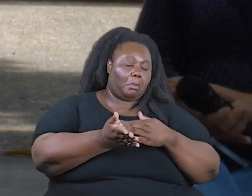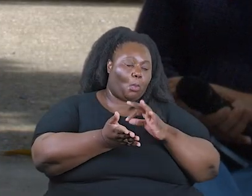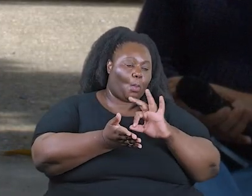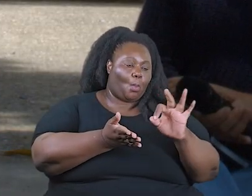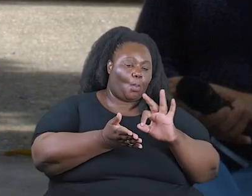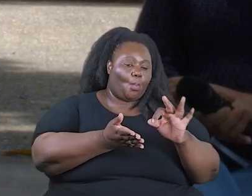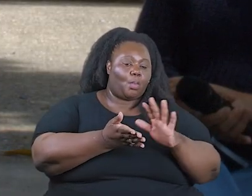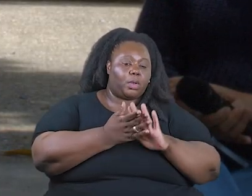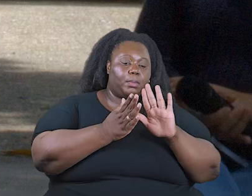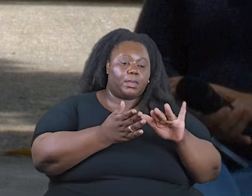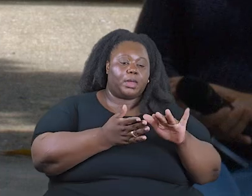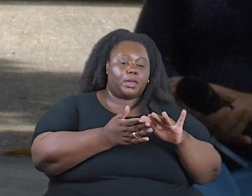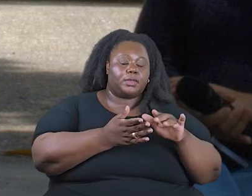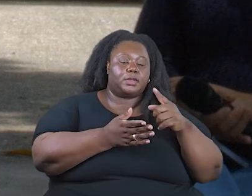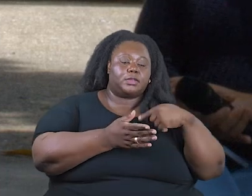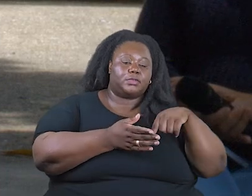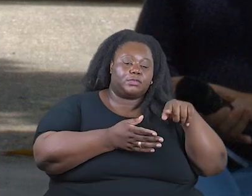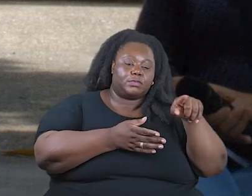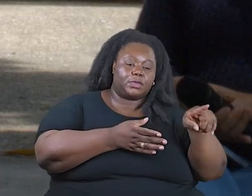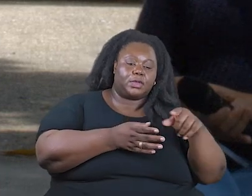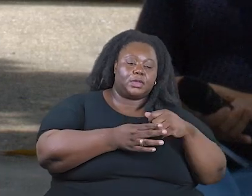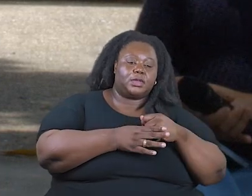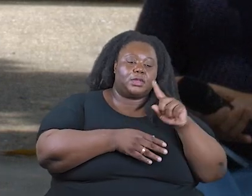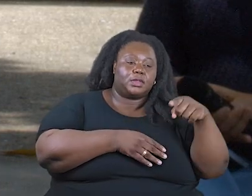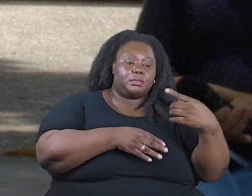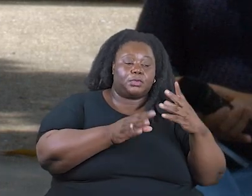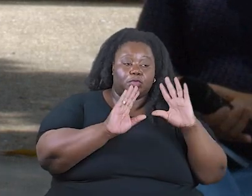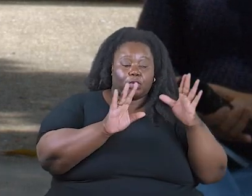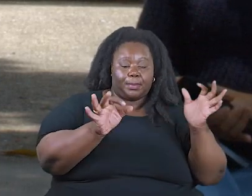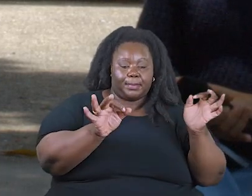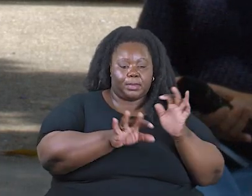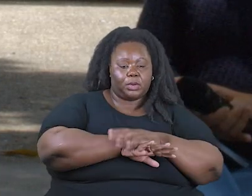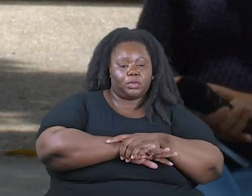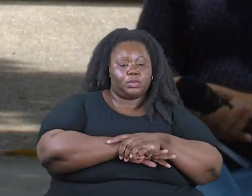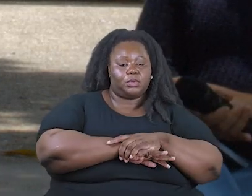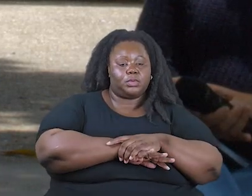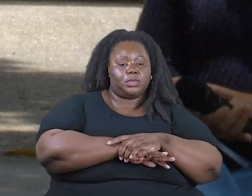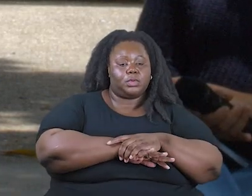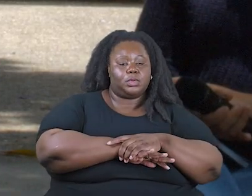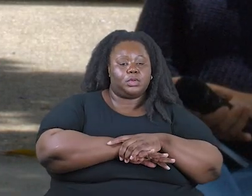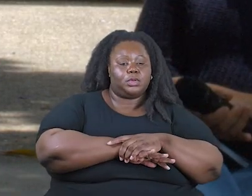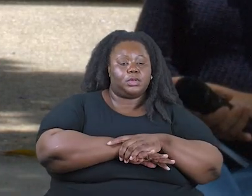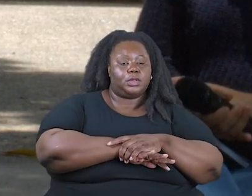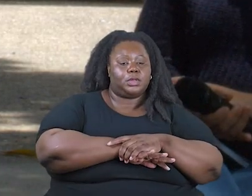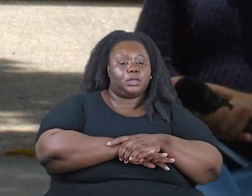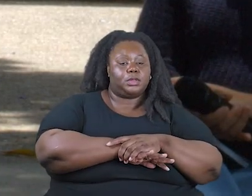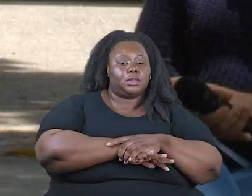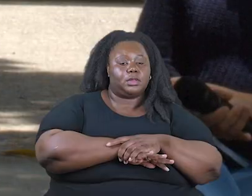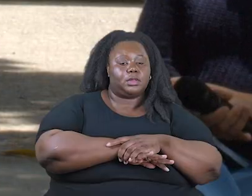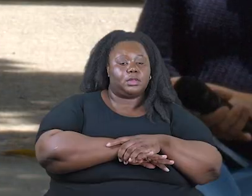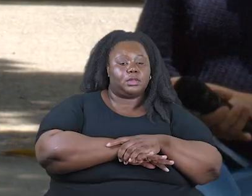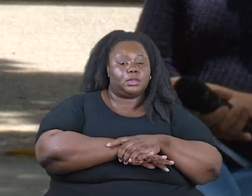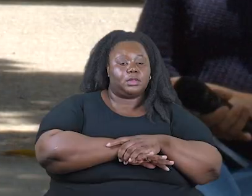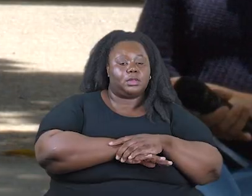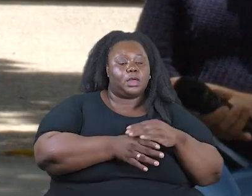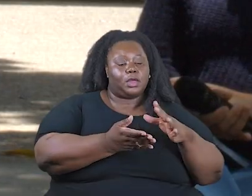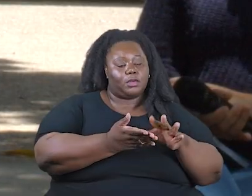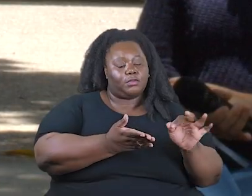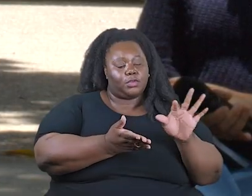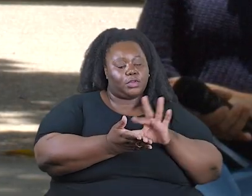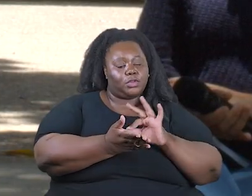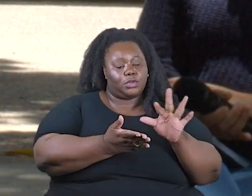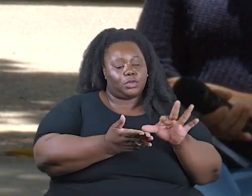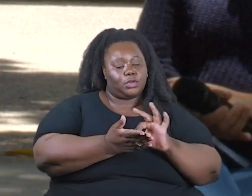branco, mas o artista foi na gráfica, depois que o livro estava encadernado, ele sujou os dedos de tinta e folheou um por